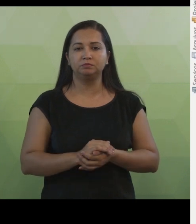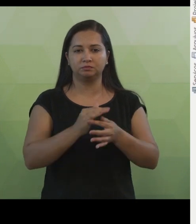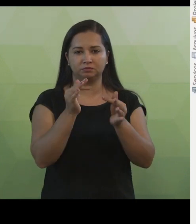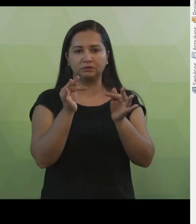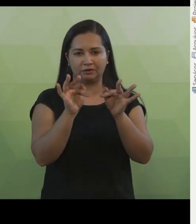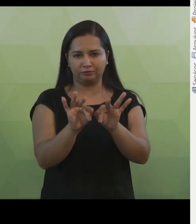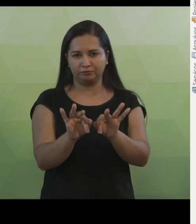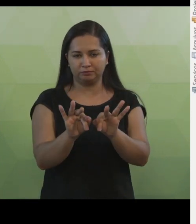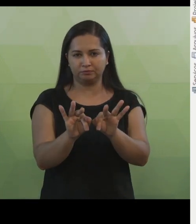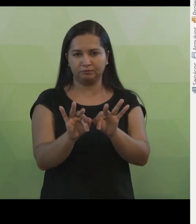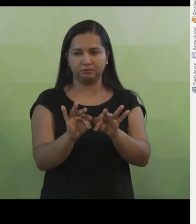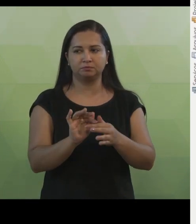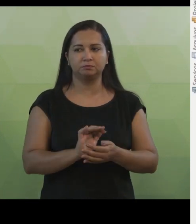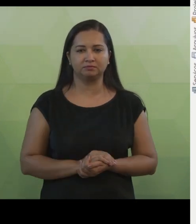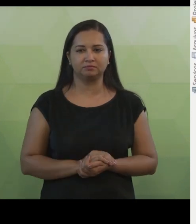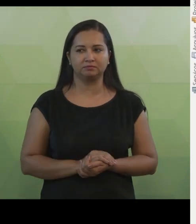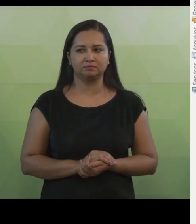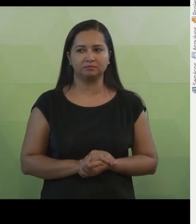Finalizar.